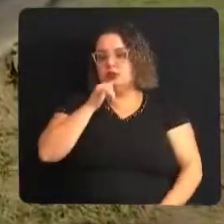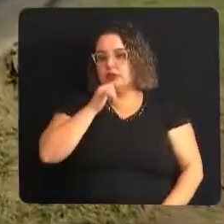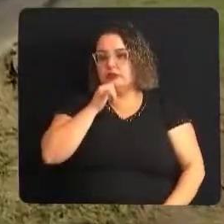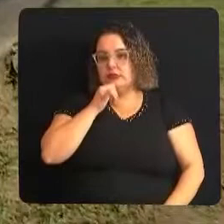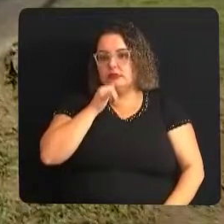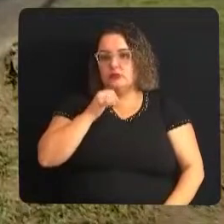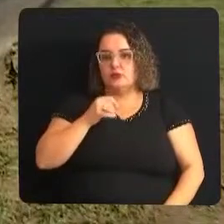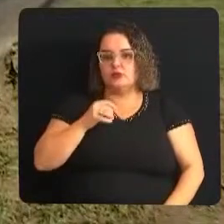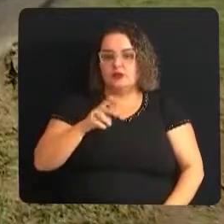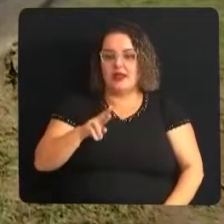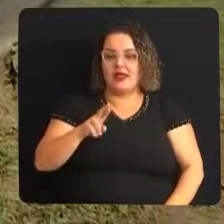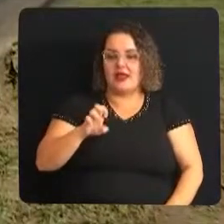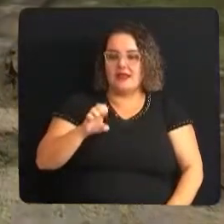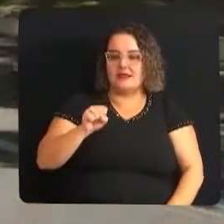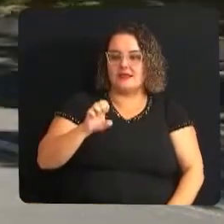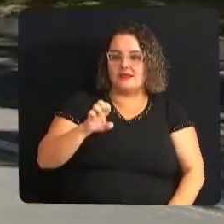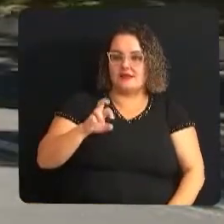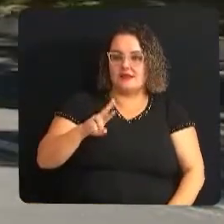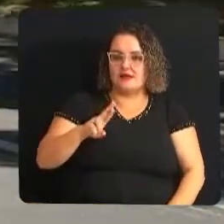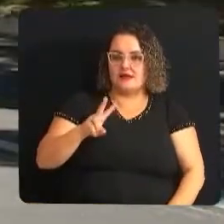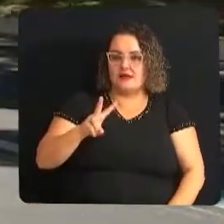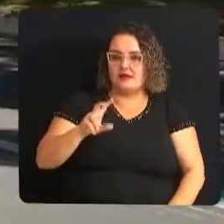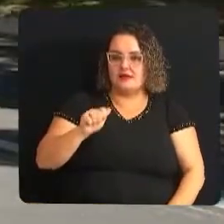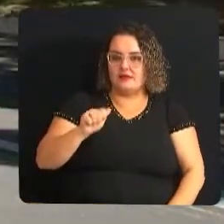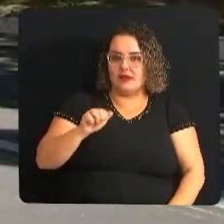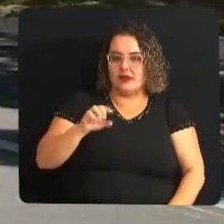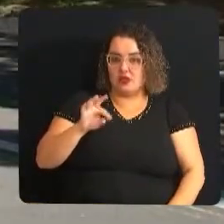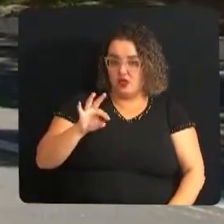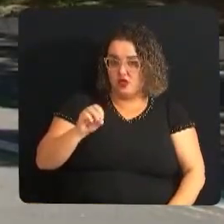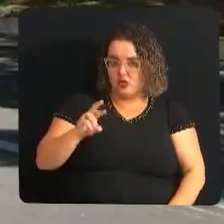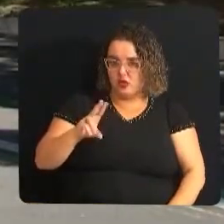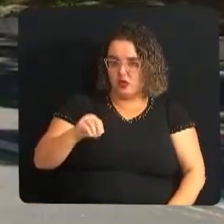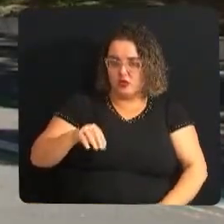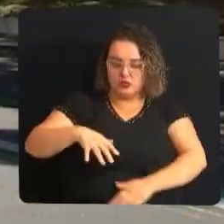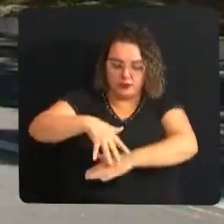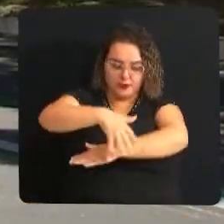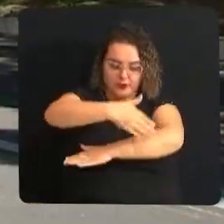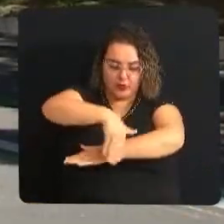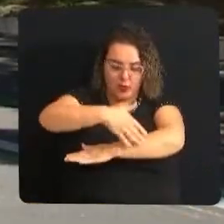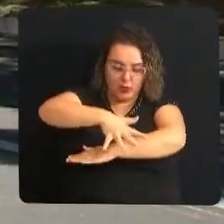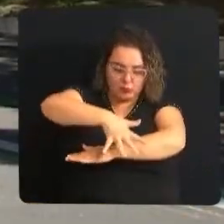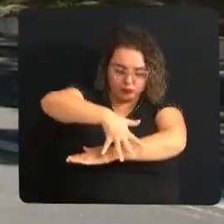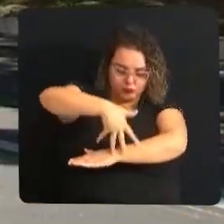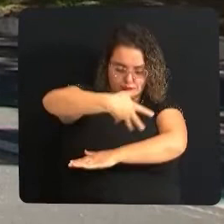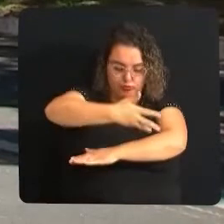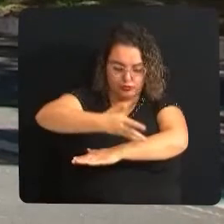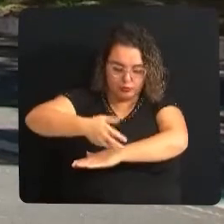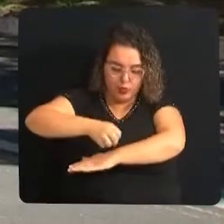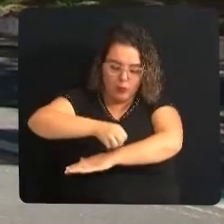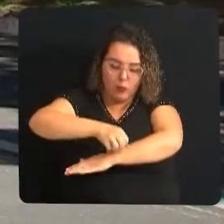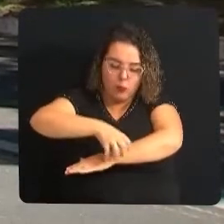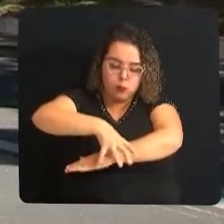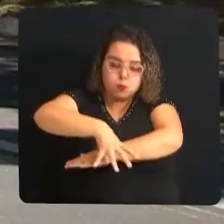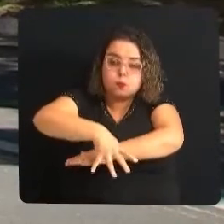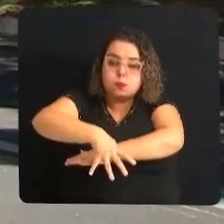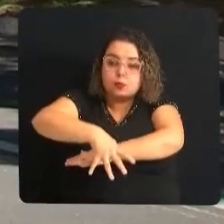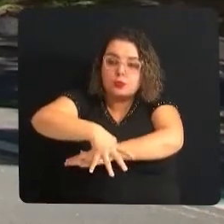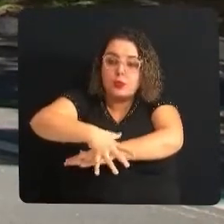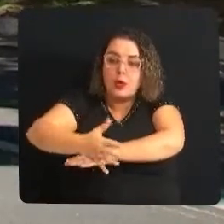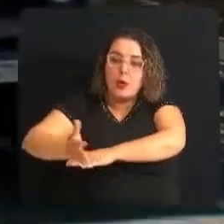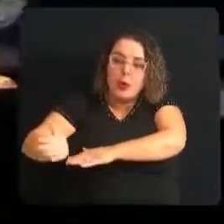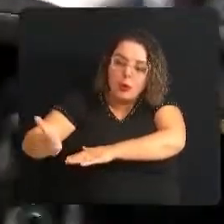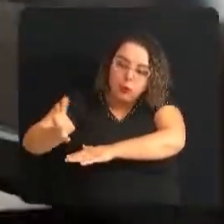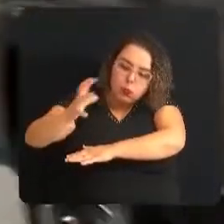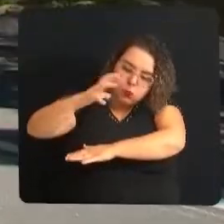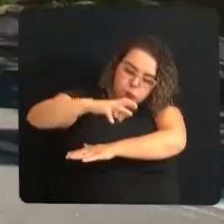os reservatórios das bocas de lobo, né, dos bueiros, para que eles possam reter uma parcela